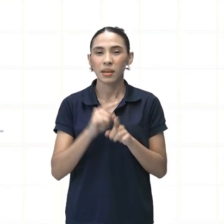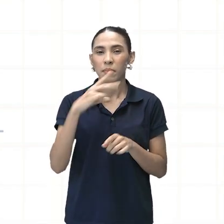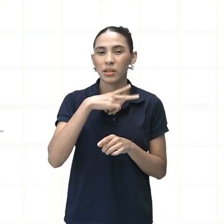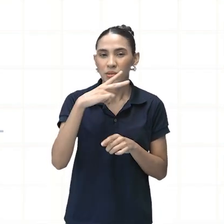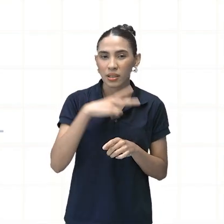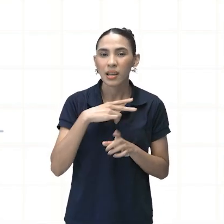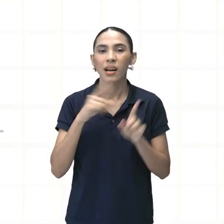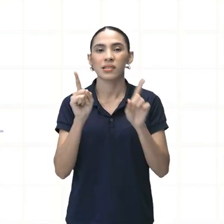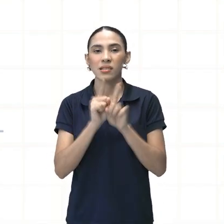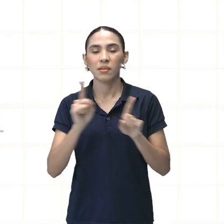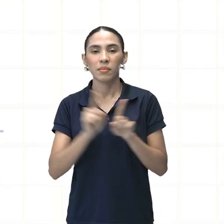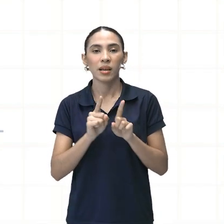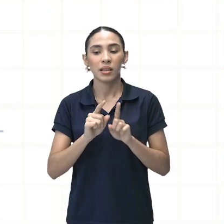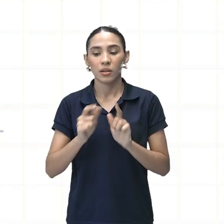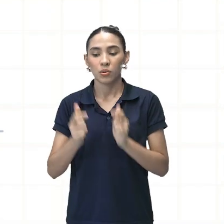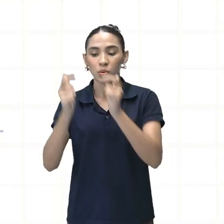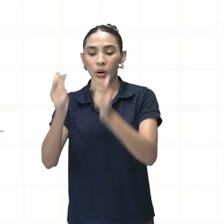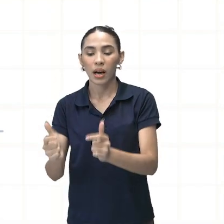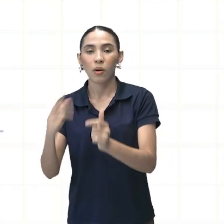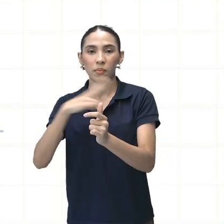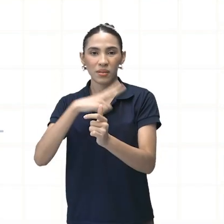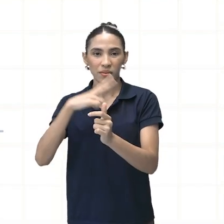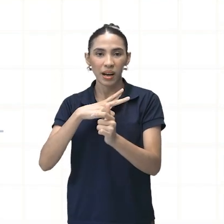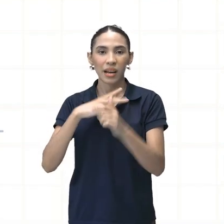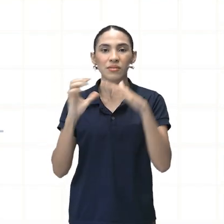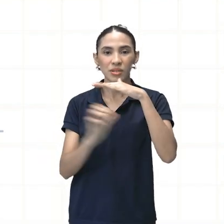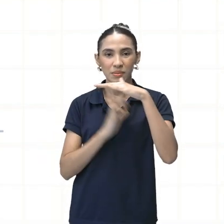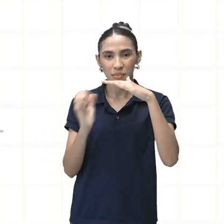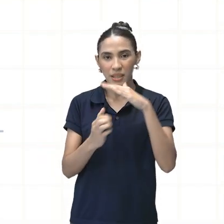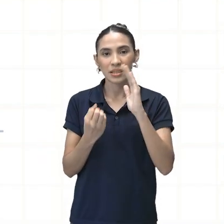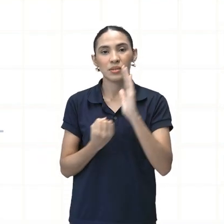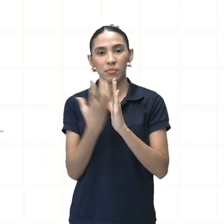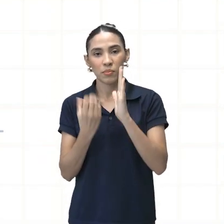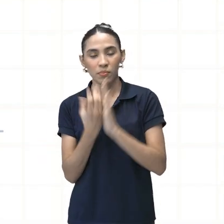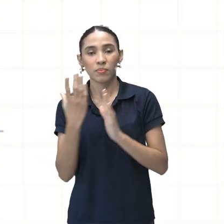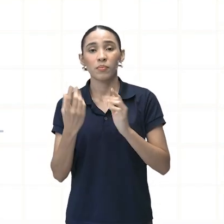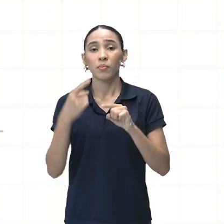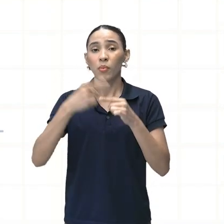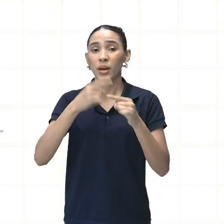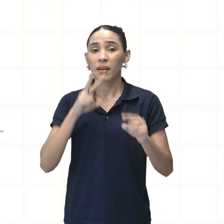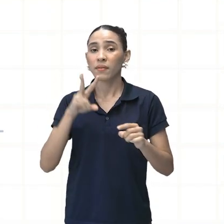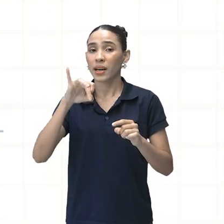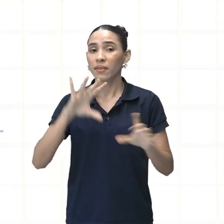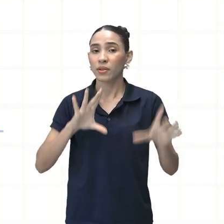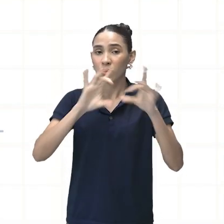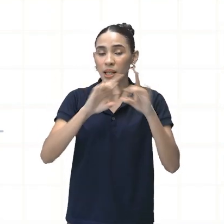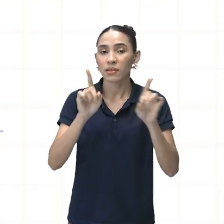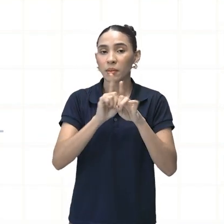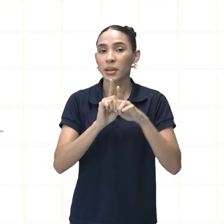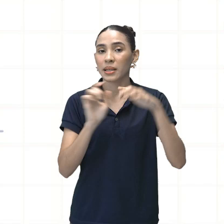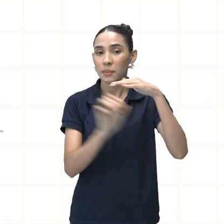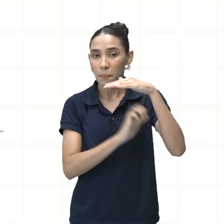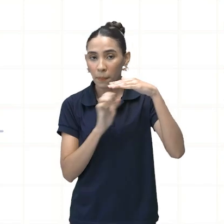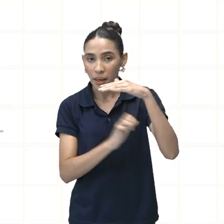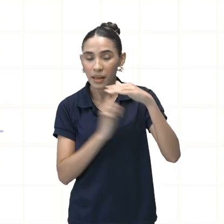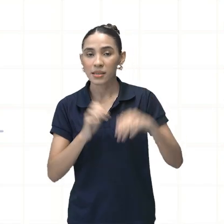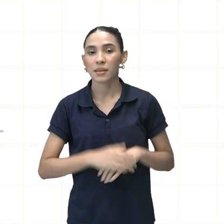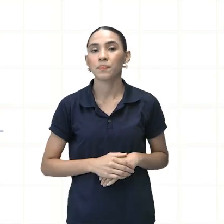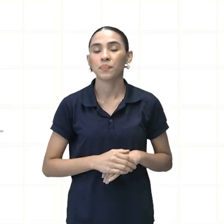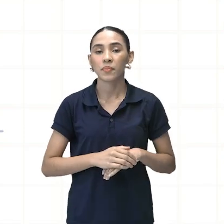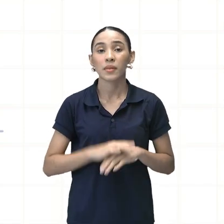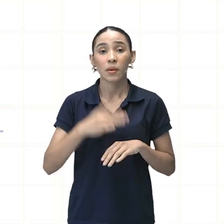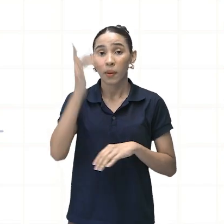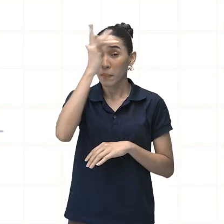privacidade, né? E também do setor privado aí dos meios de produção, porque vai estar vinculado a empresas, né?